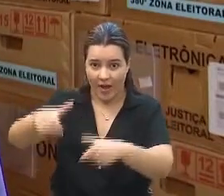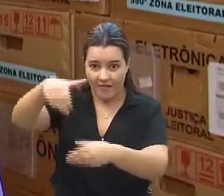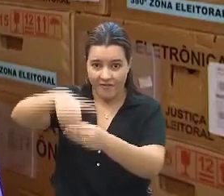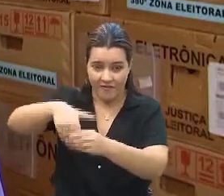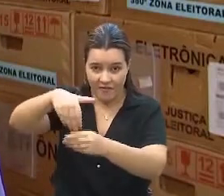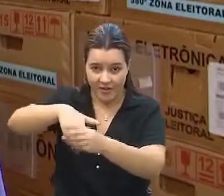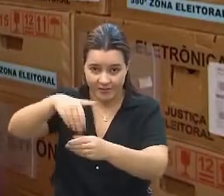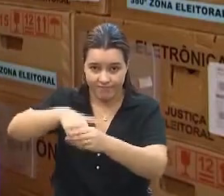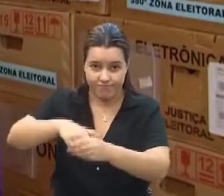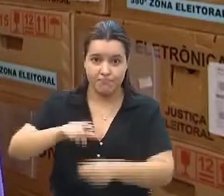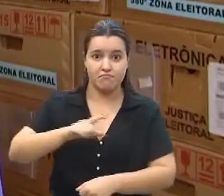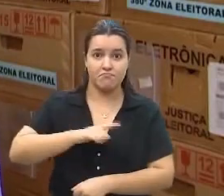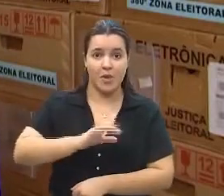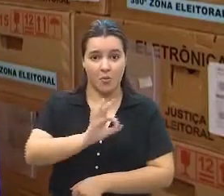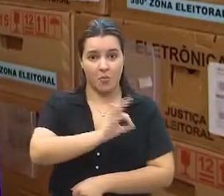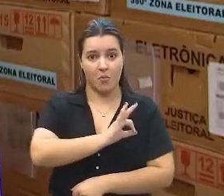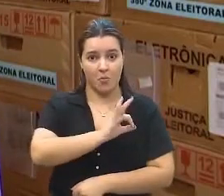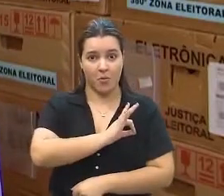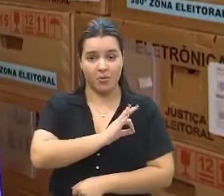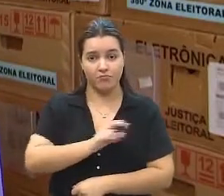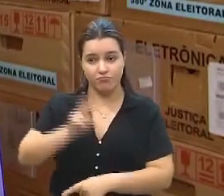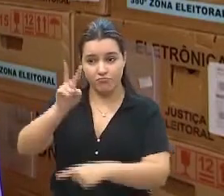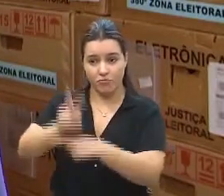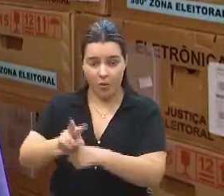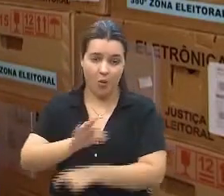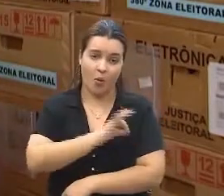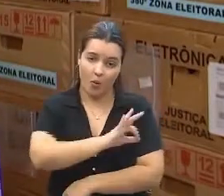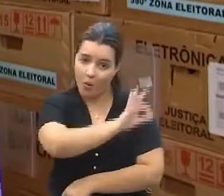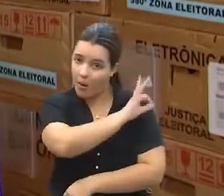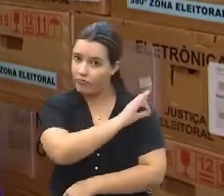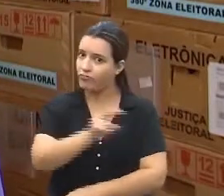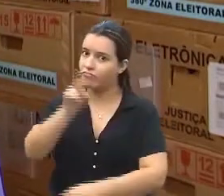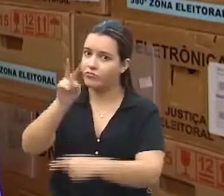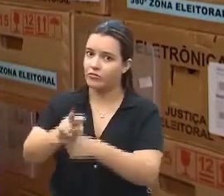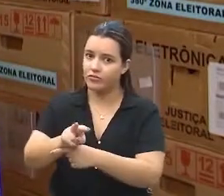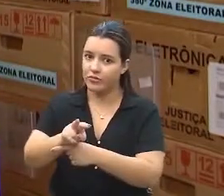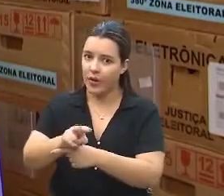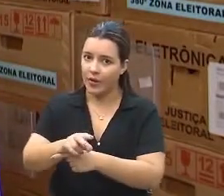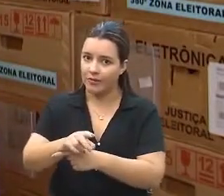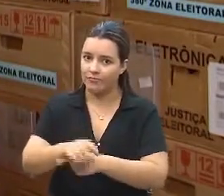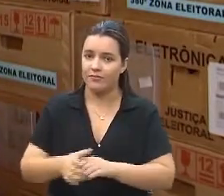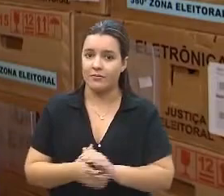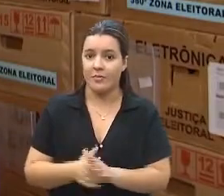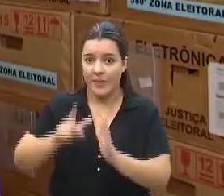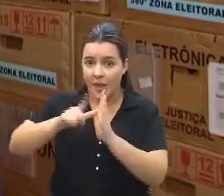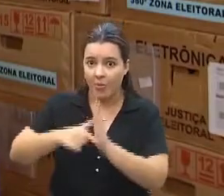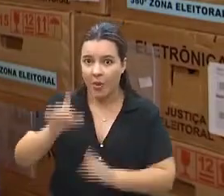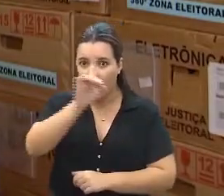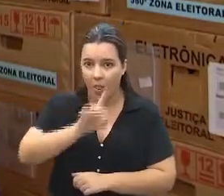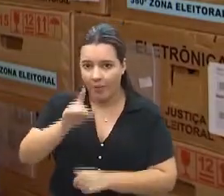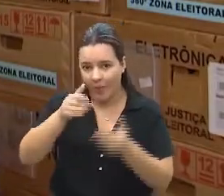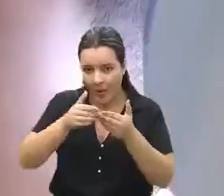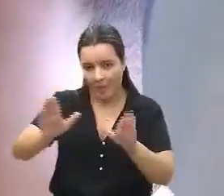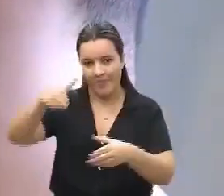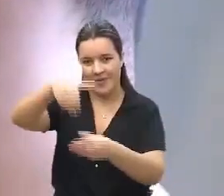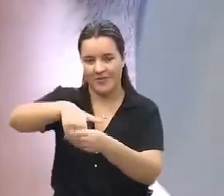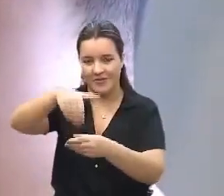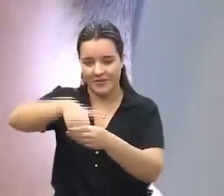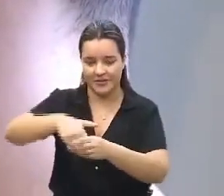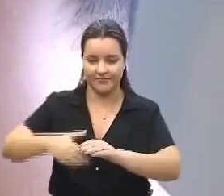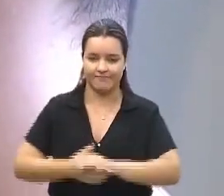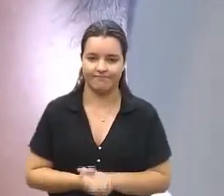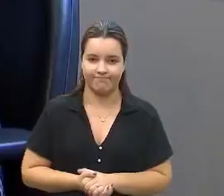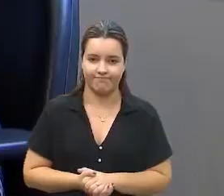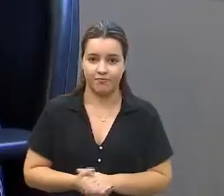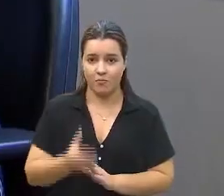votação, com o apoio da polícia, né, militar ou da Guarda Municipal, para depois ter o dia da votação no domingo. E